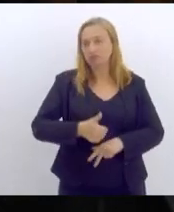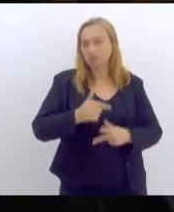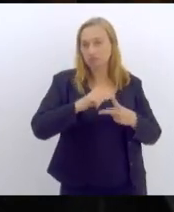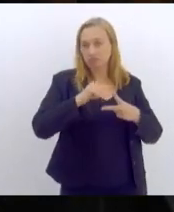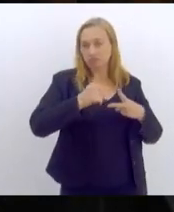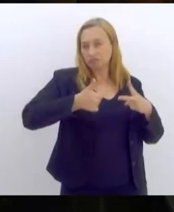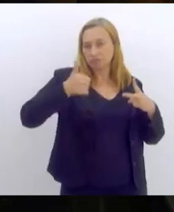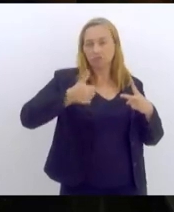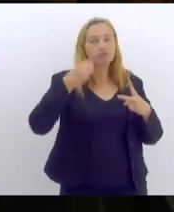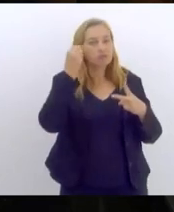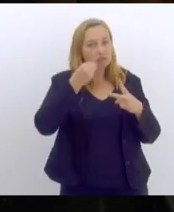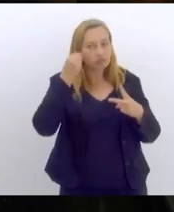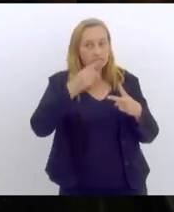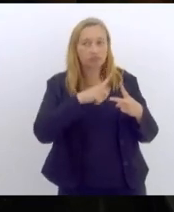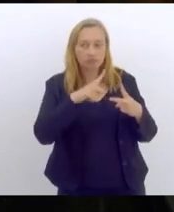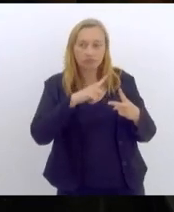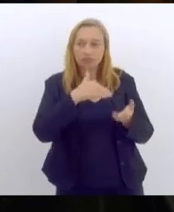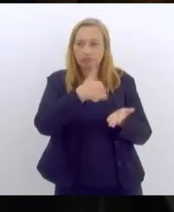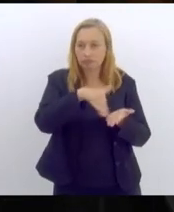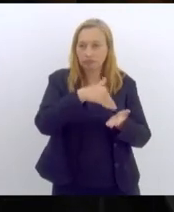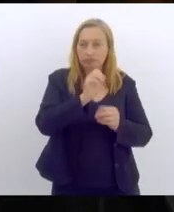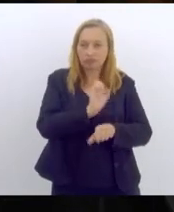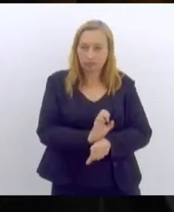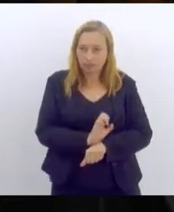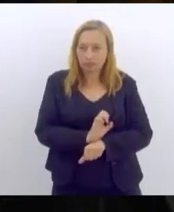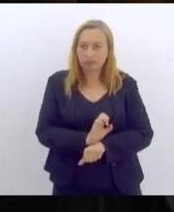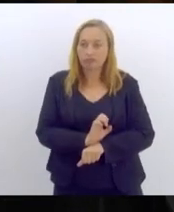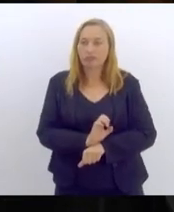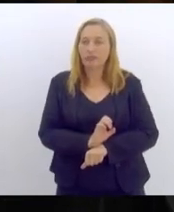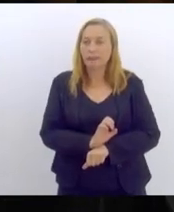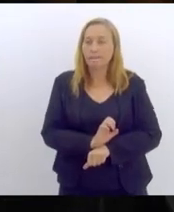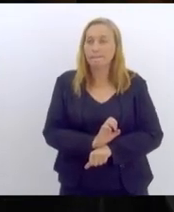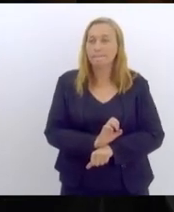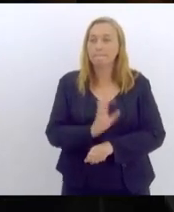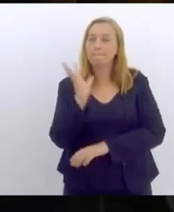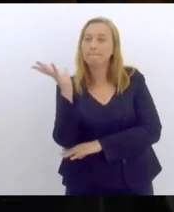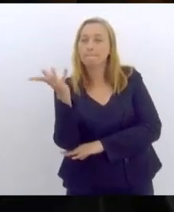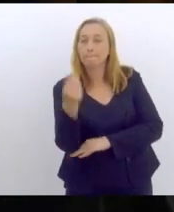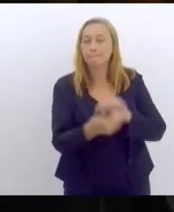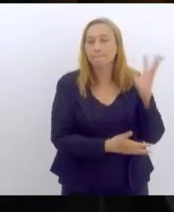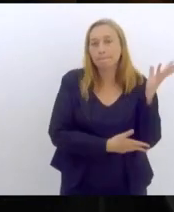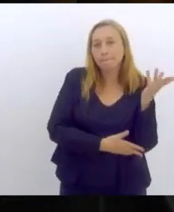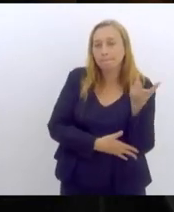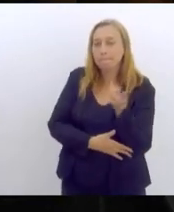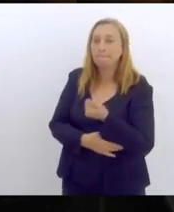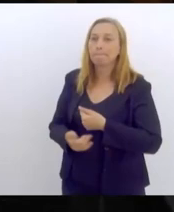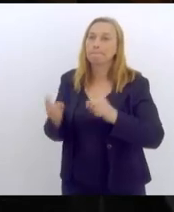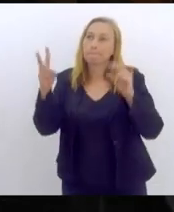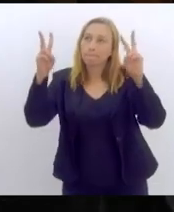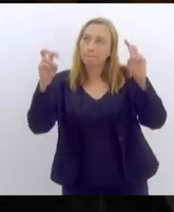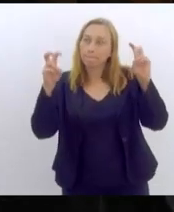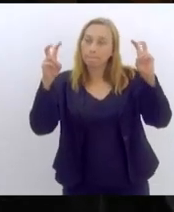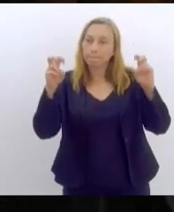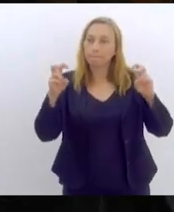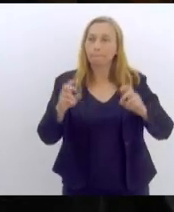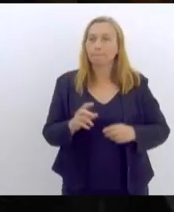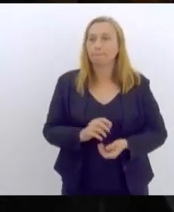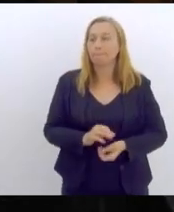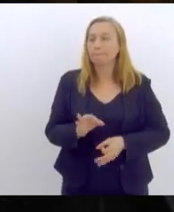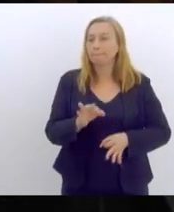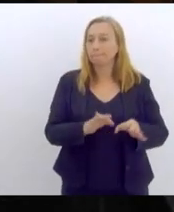uma experiência que a gente teve na Secretaria Estadual do Meio Ambiente, que foi a questão do